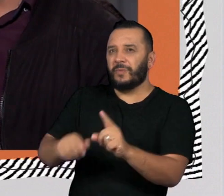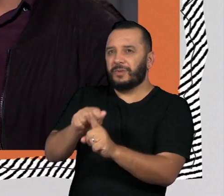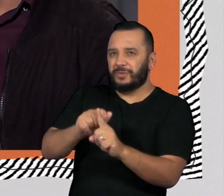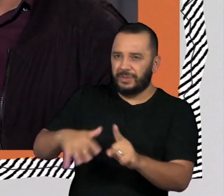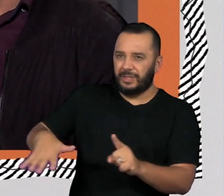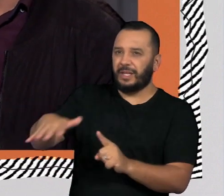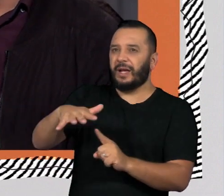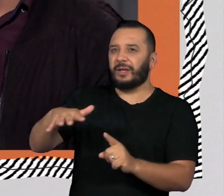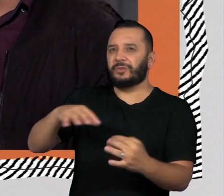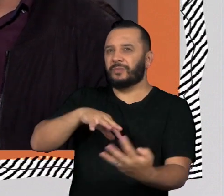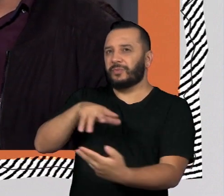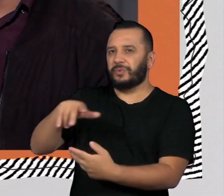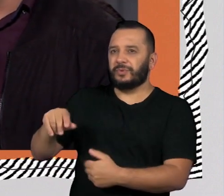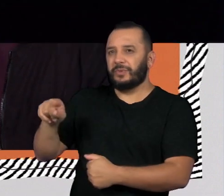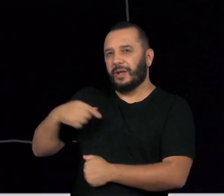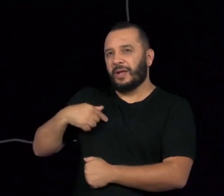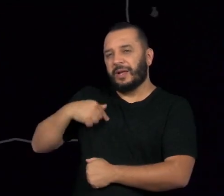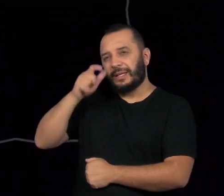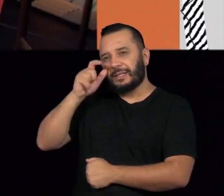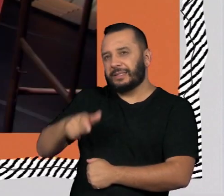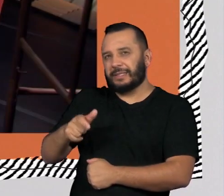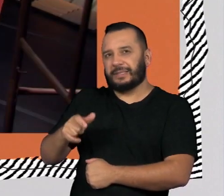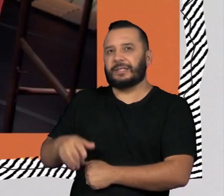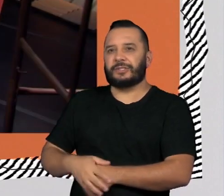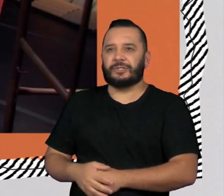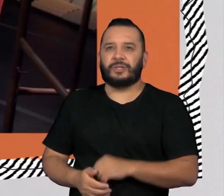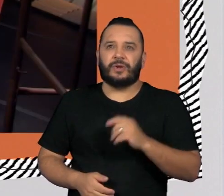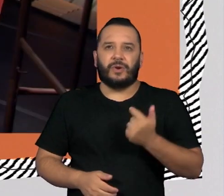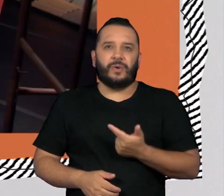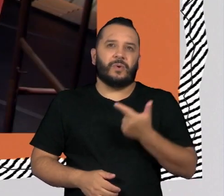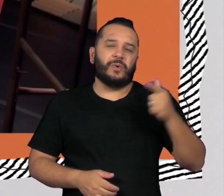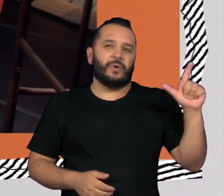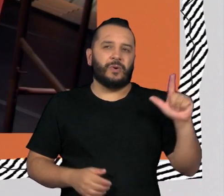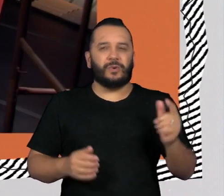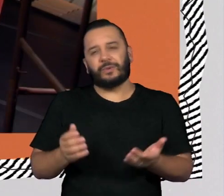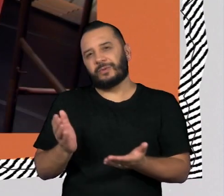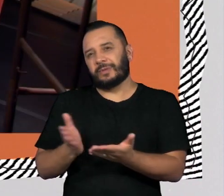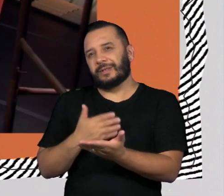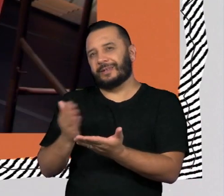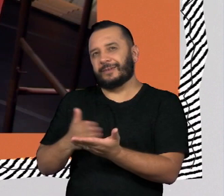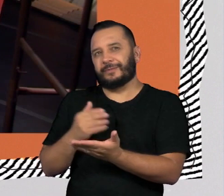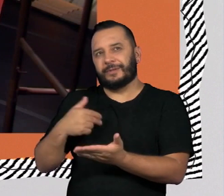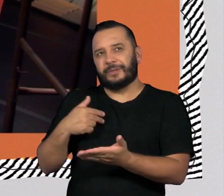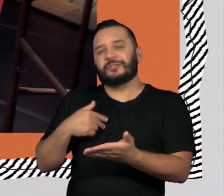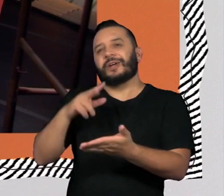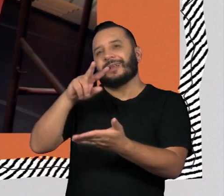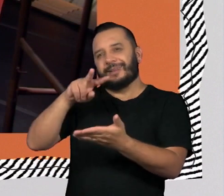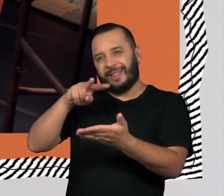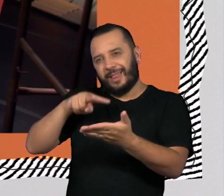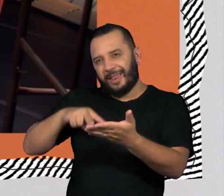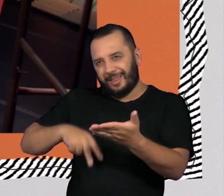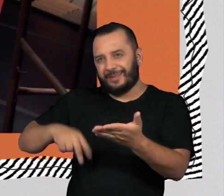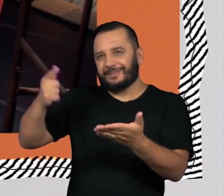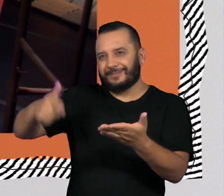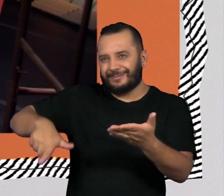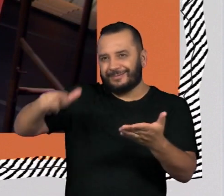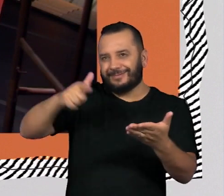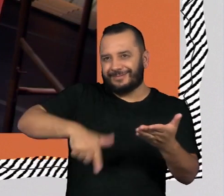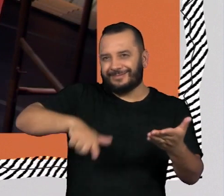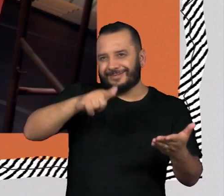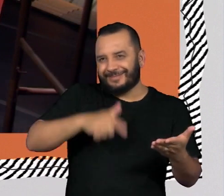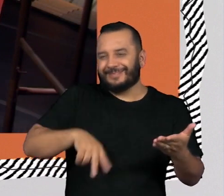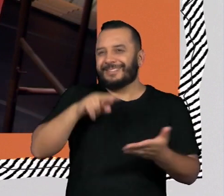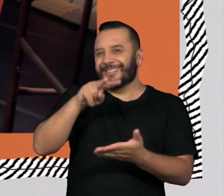que é um livro que eu acho incontornável. Um outro livro que eu acho que, para mim, esse eu já li muitas vezes, e cada vez que eu leio é um livro